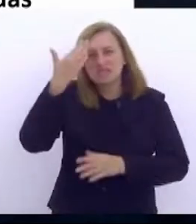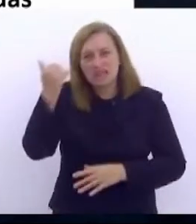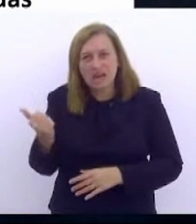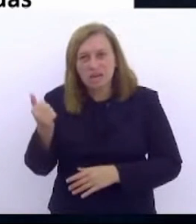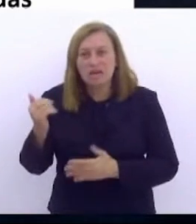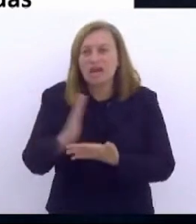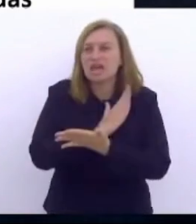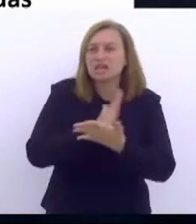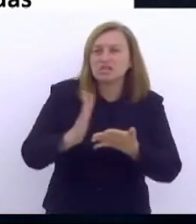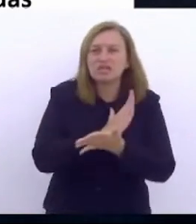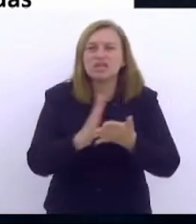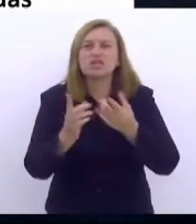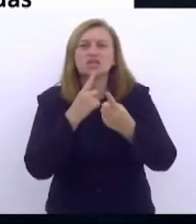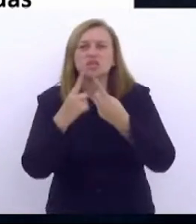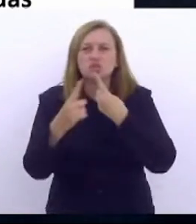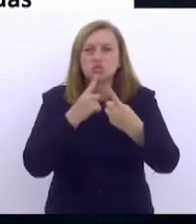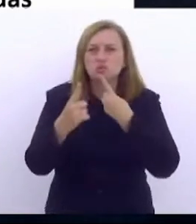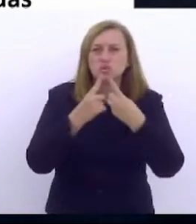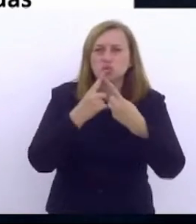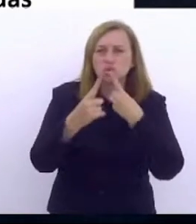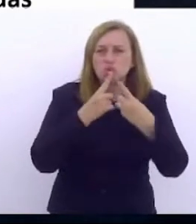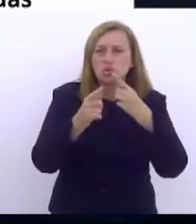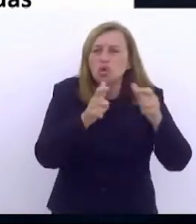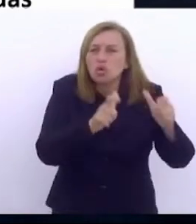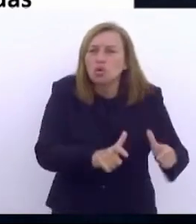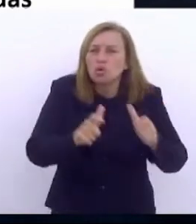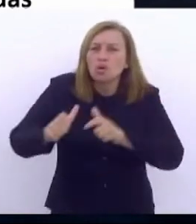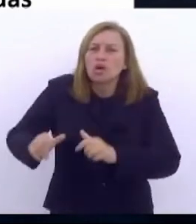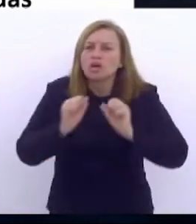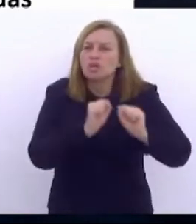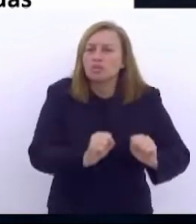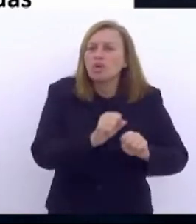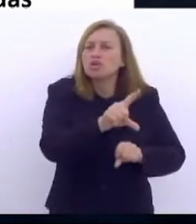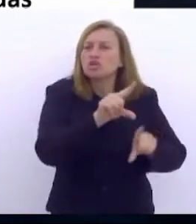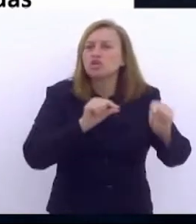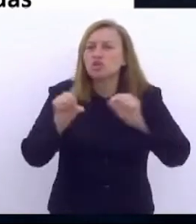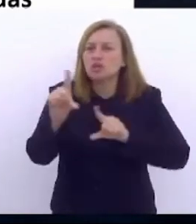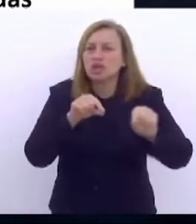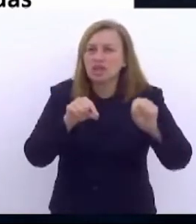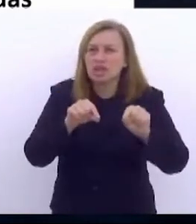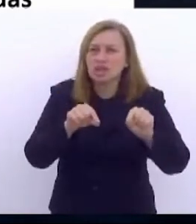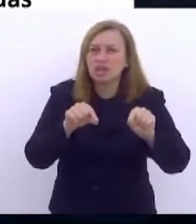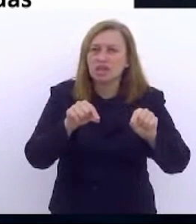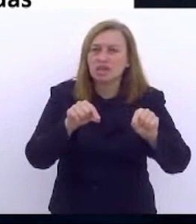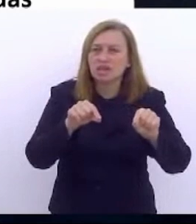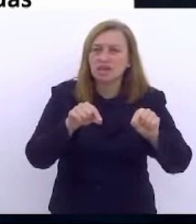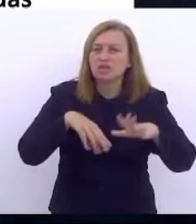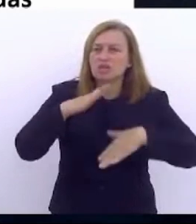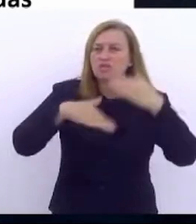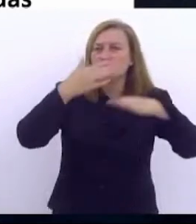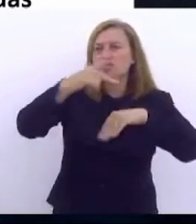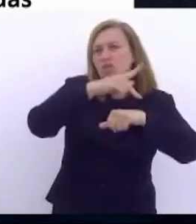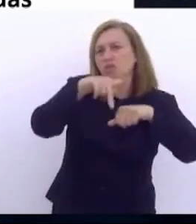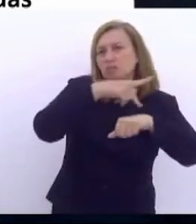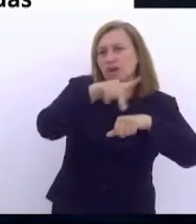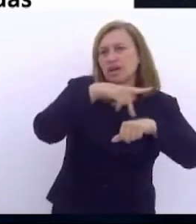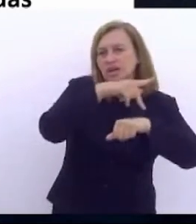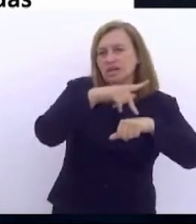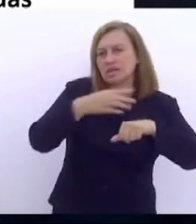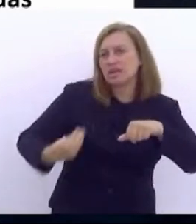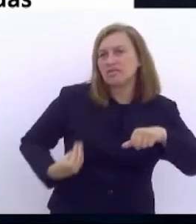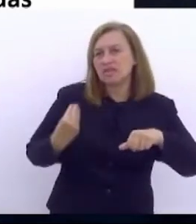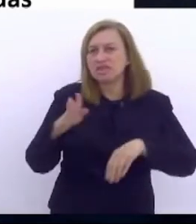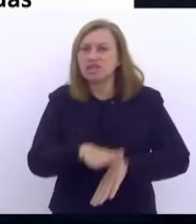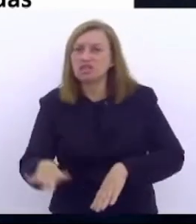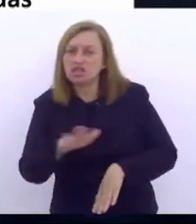às vezes se discute, né, nas locais que podem decidir os rumos do país e o destino dessas crianças,